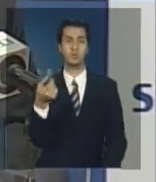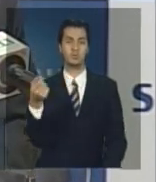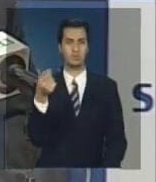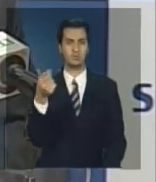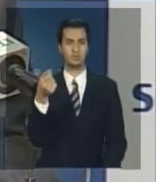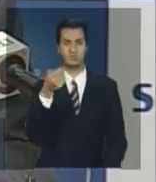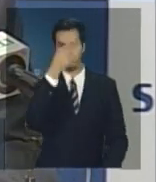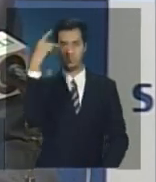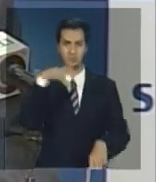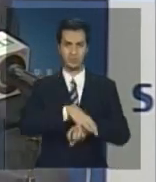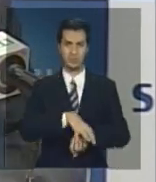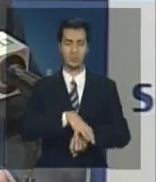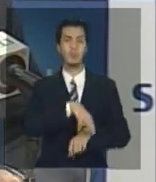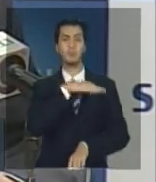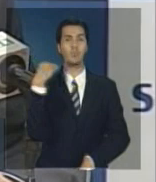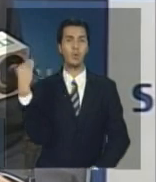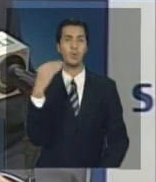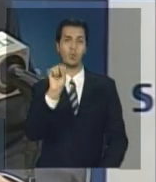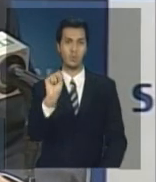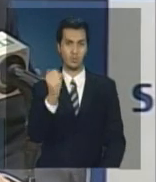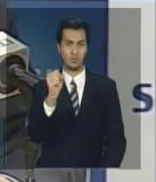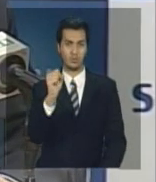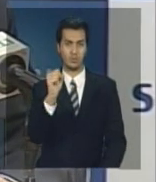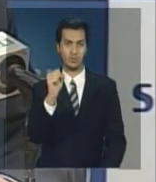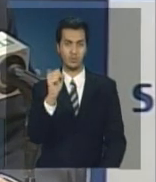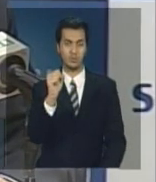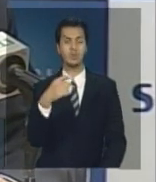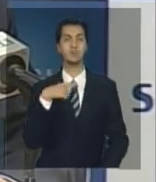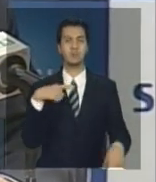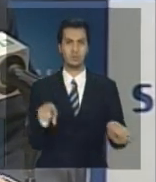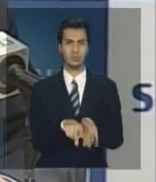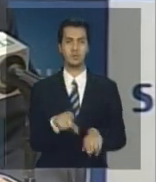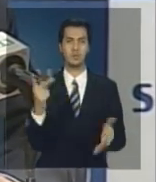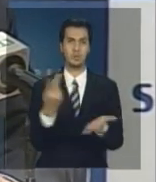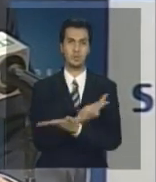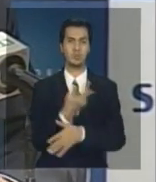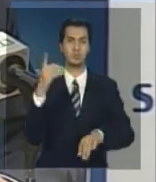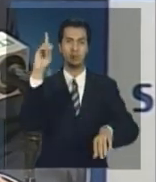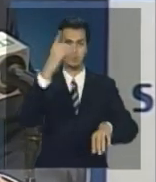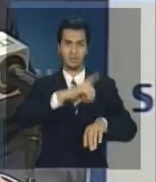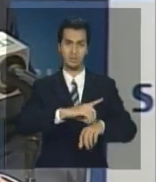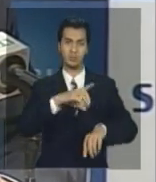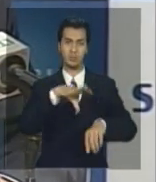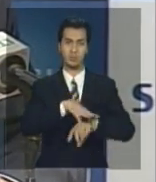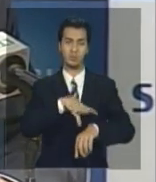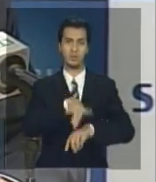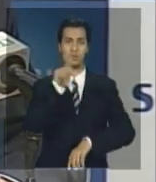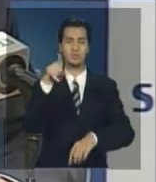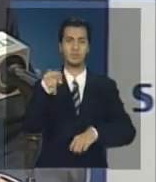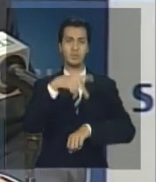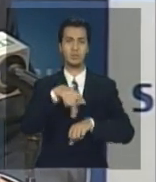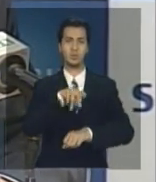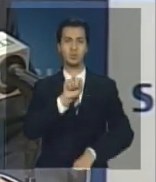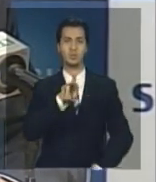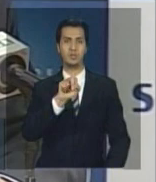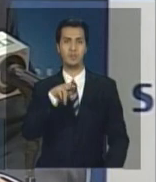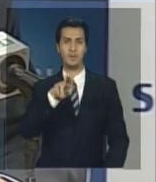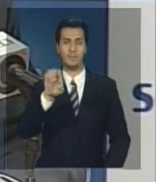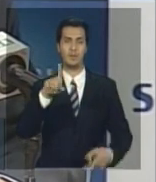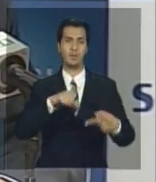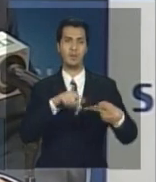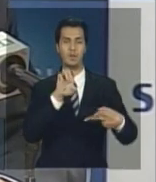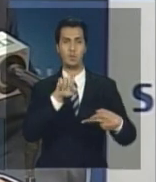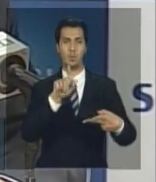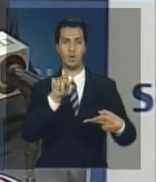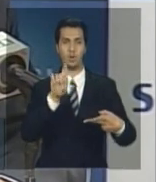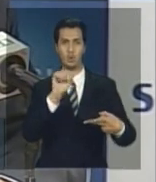casos e 8 óbitos. Nós temos também atividade em Suriname, em Equador, em